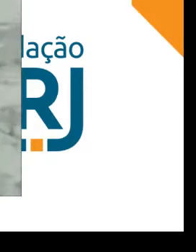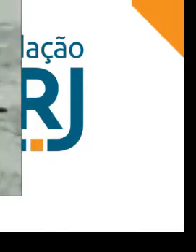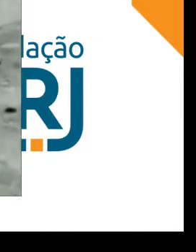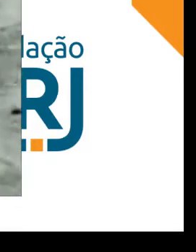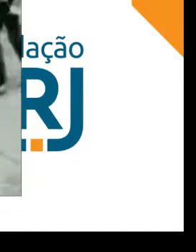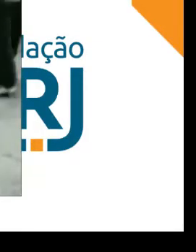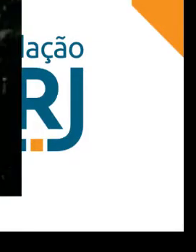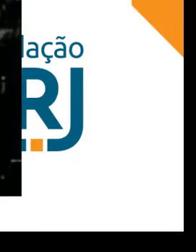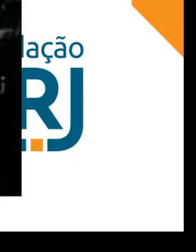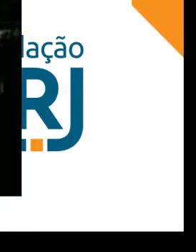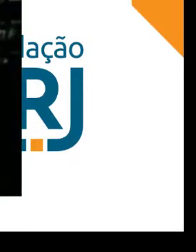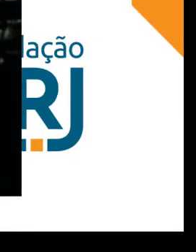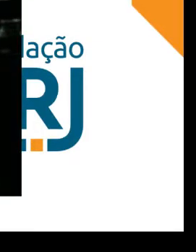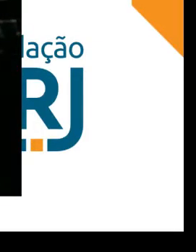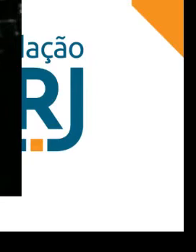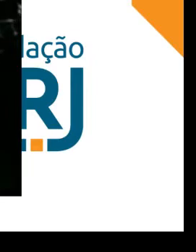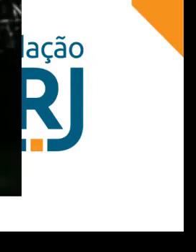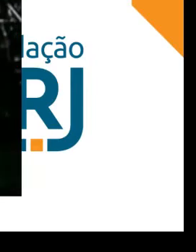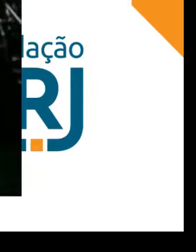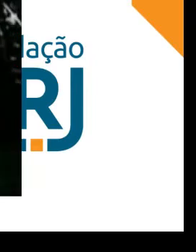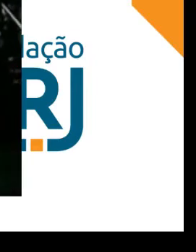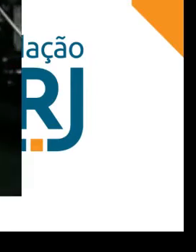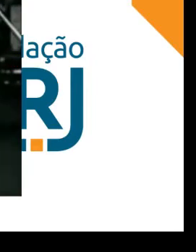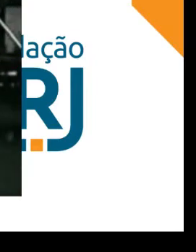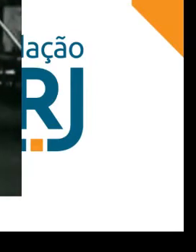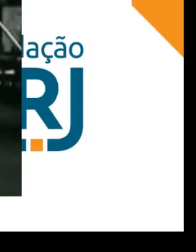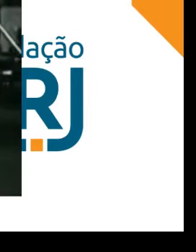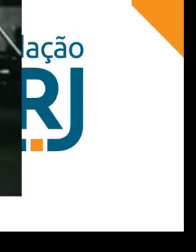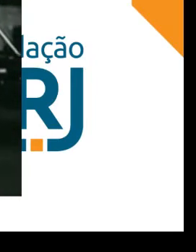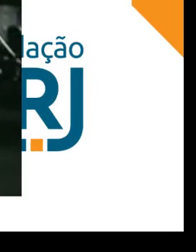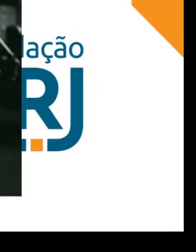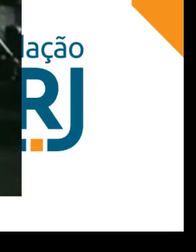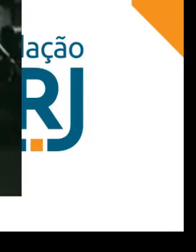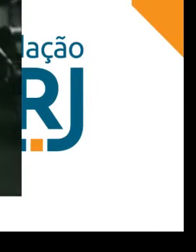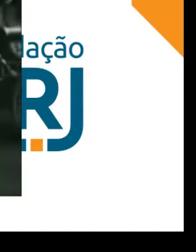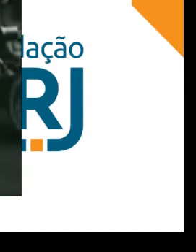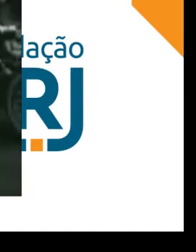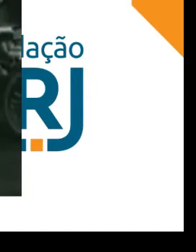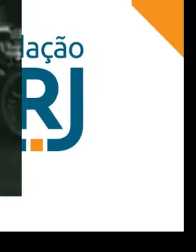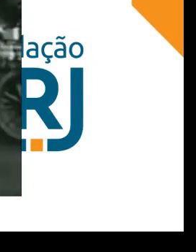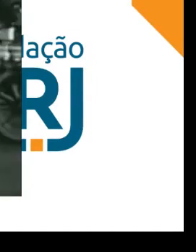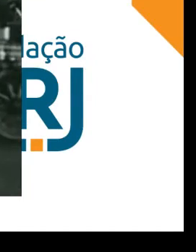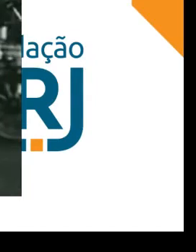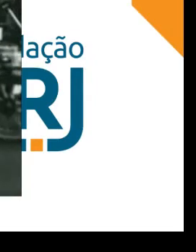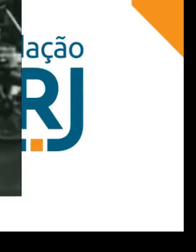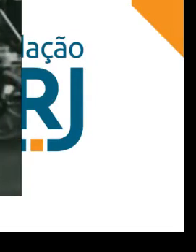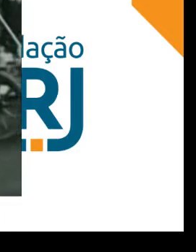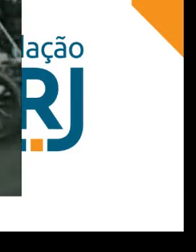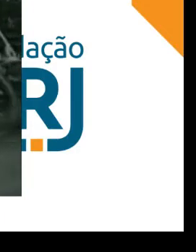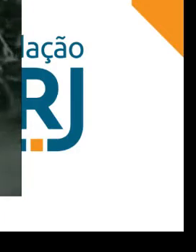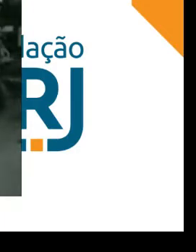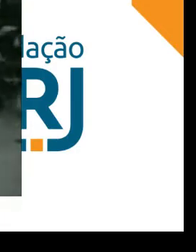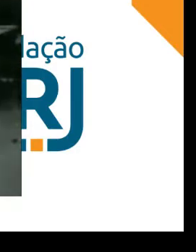os automóveis lentamente, à mão. Charles Hill começou a trabalhar como aprendiz na Vulcan aos 14